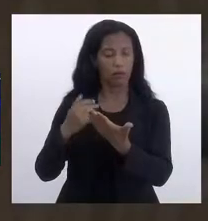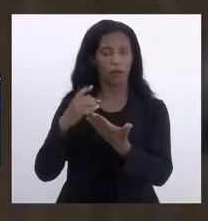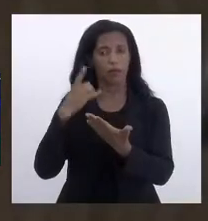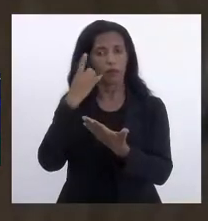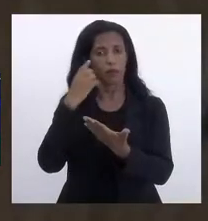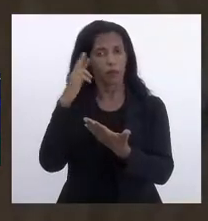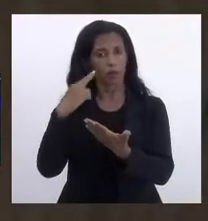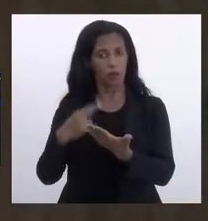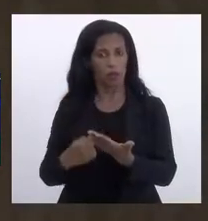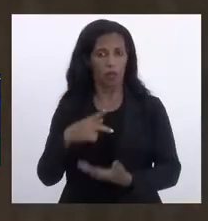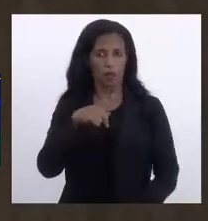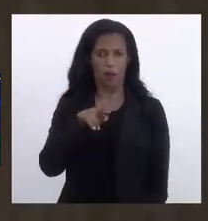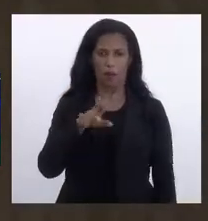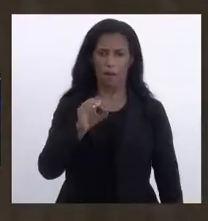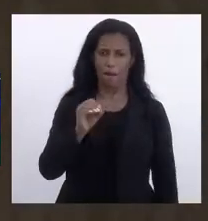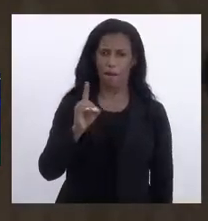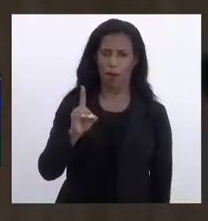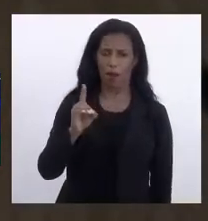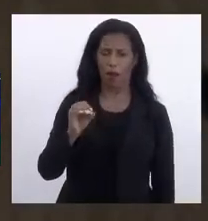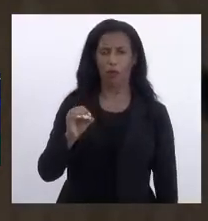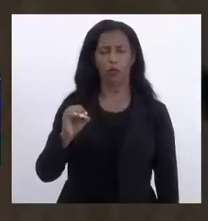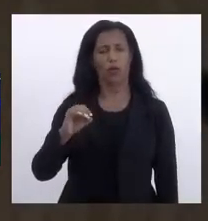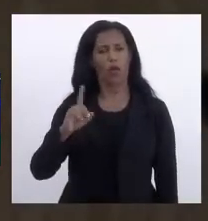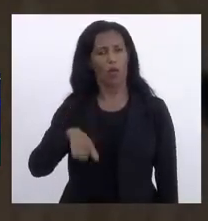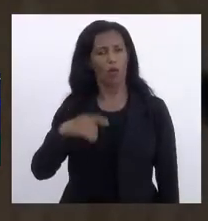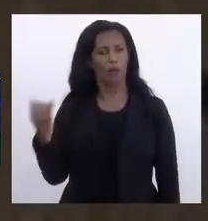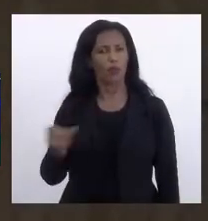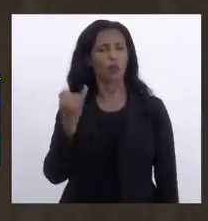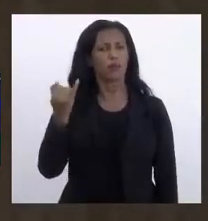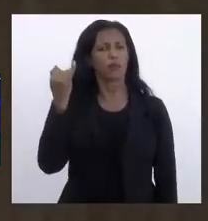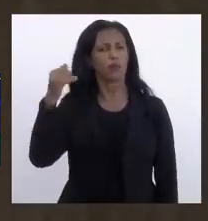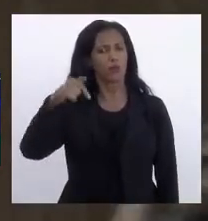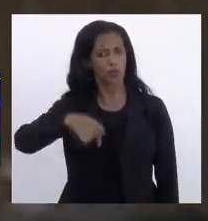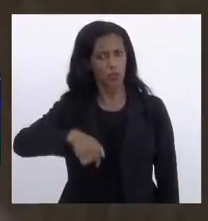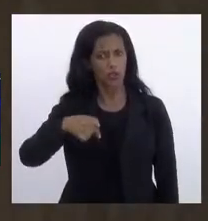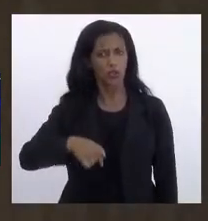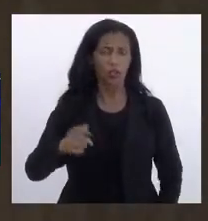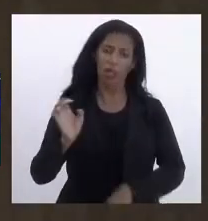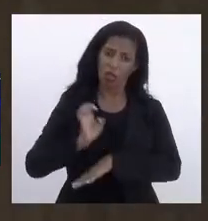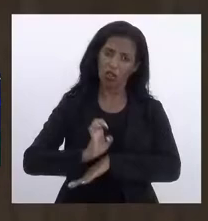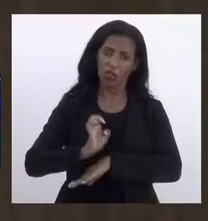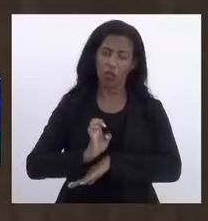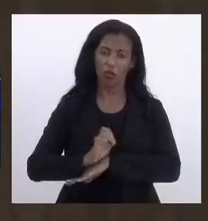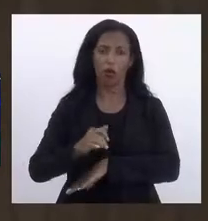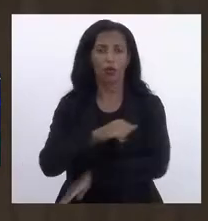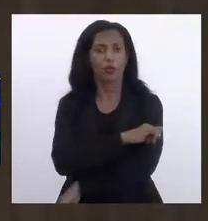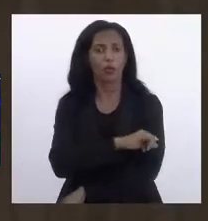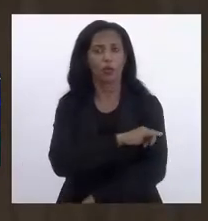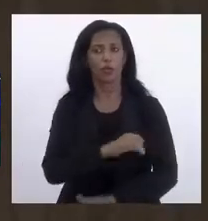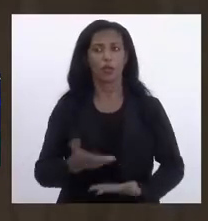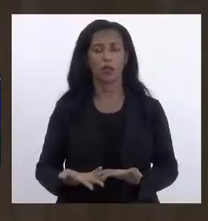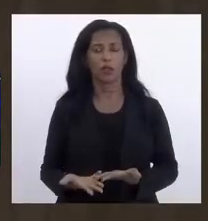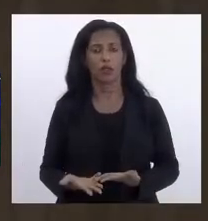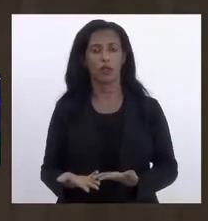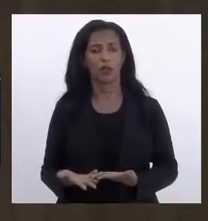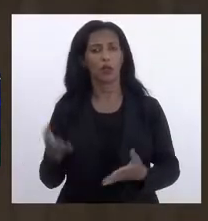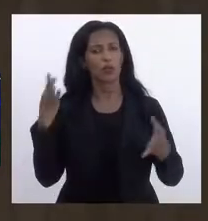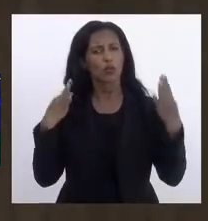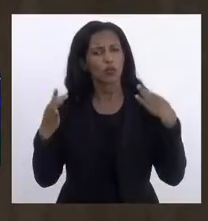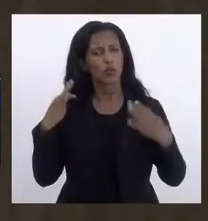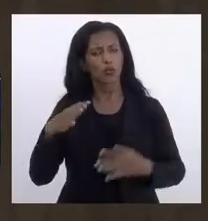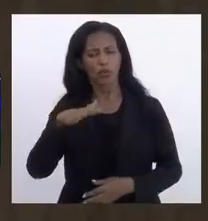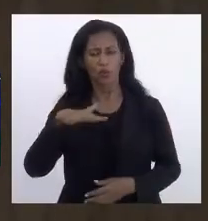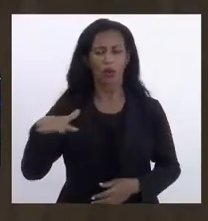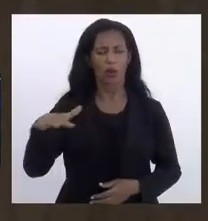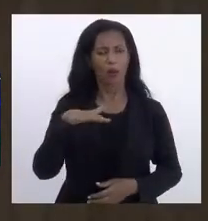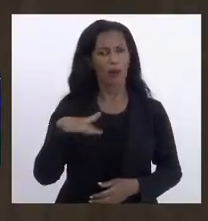Renata. O Prado Júnior é uma escola pública muito importante, tradicional, aqui, estadual, mas na cidade do Rio de Janeiro. E a área do turismo é uma área